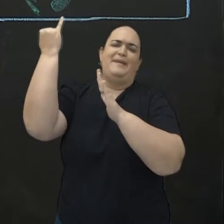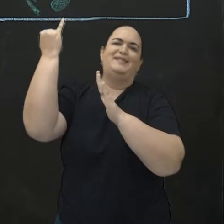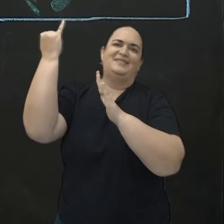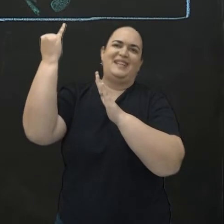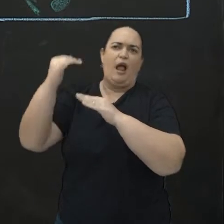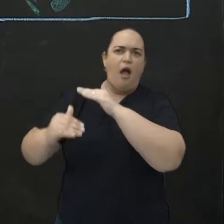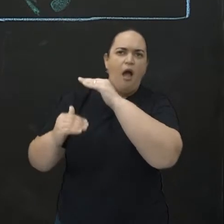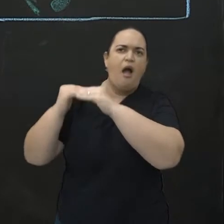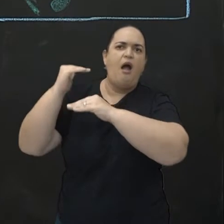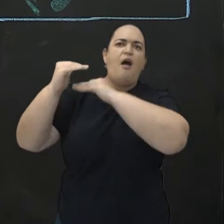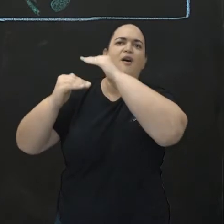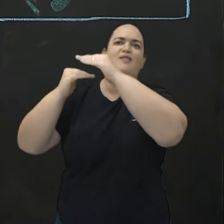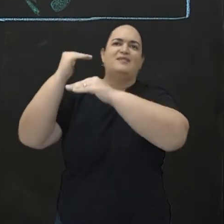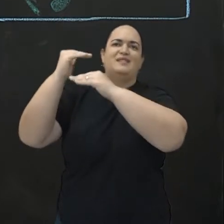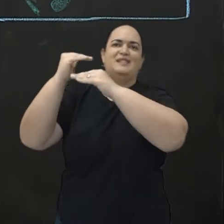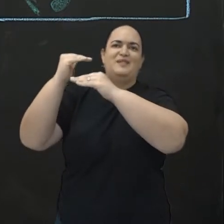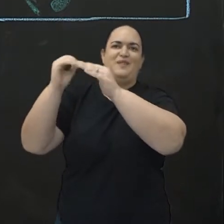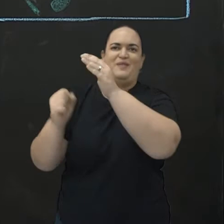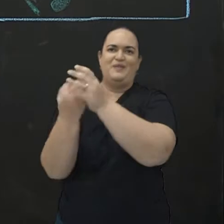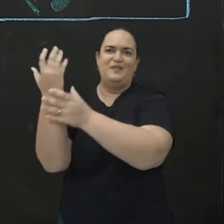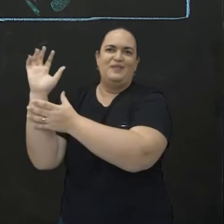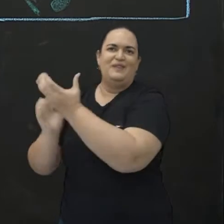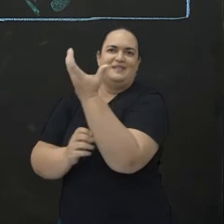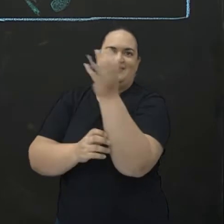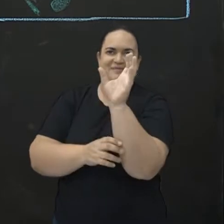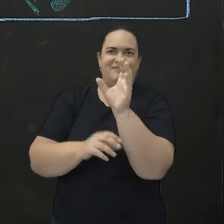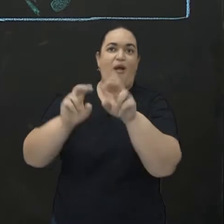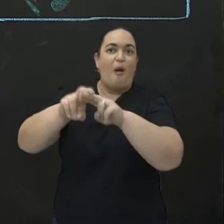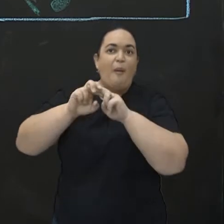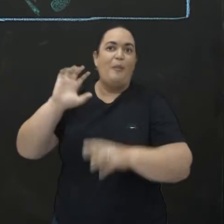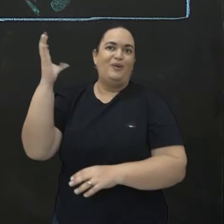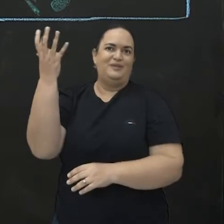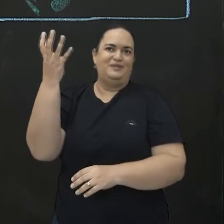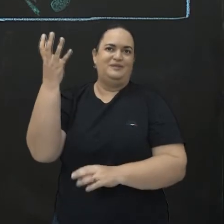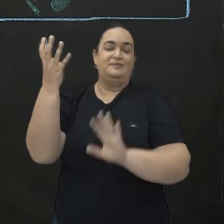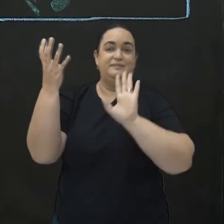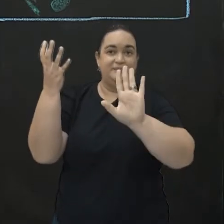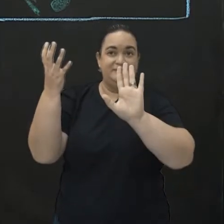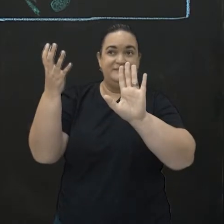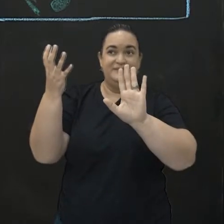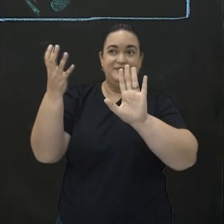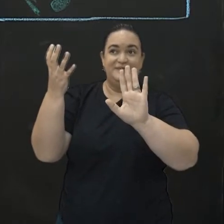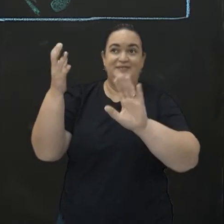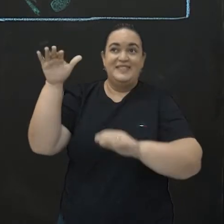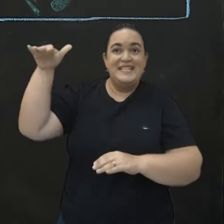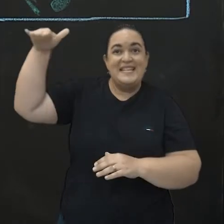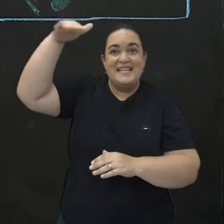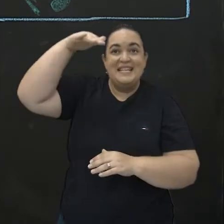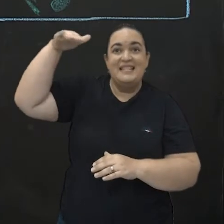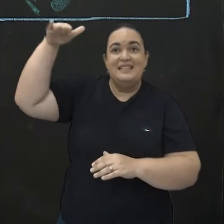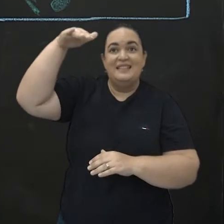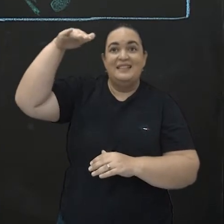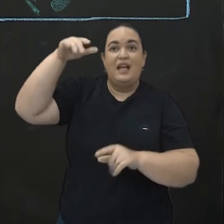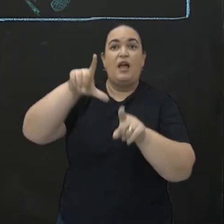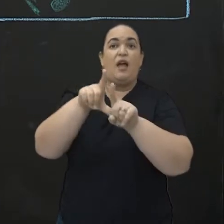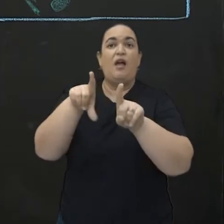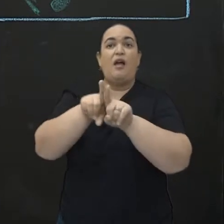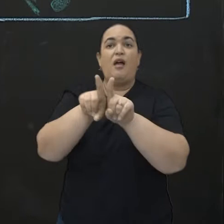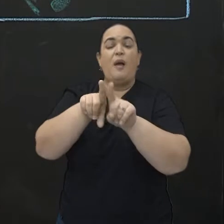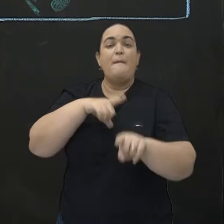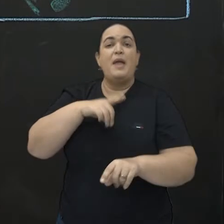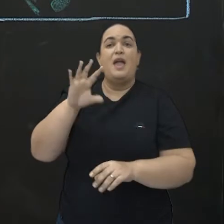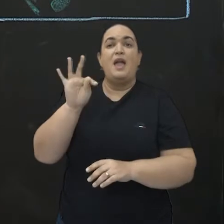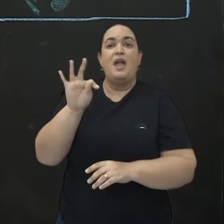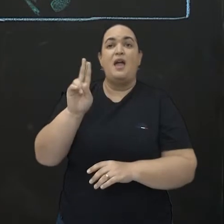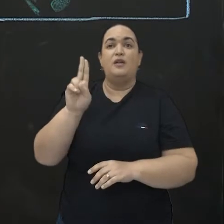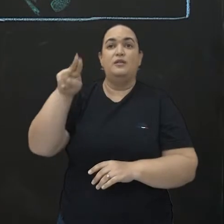vegetacional devido à característica climática. Já nas áreas ali polares, nós vamos ter a tundra como principal